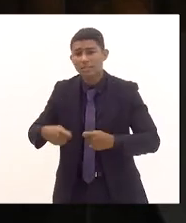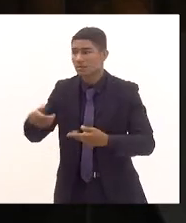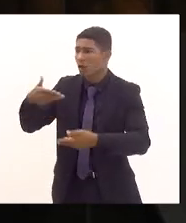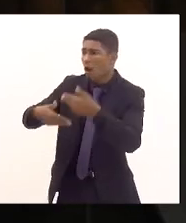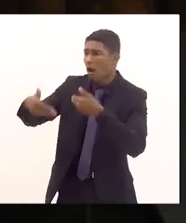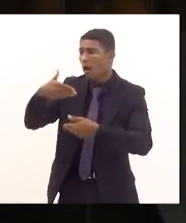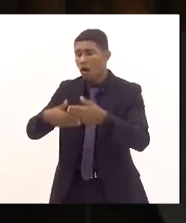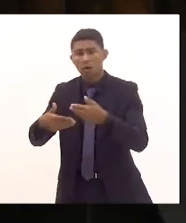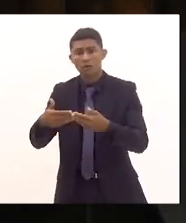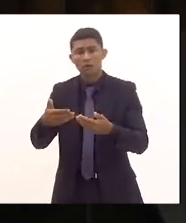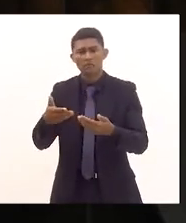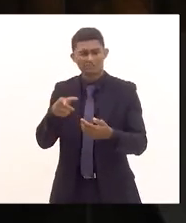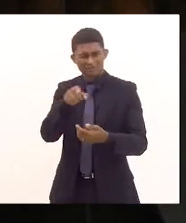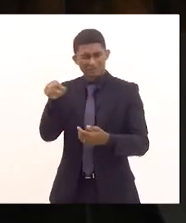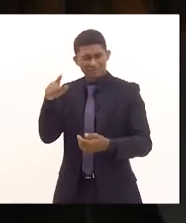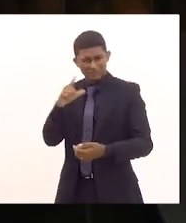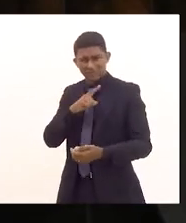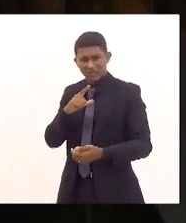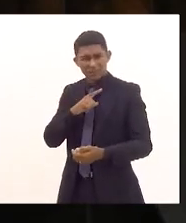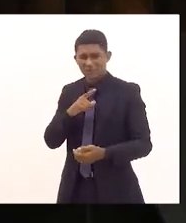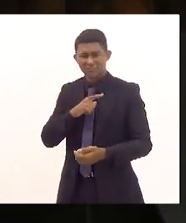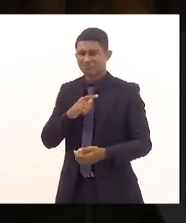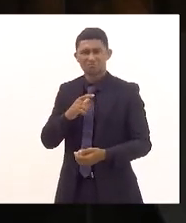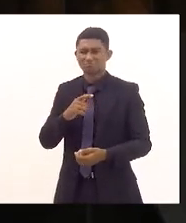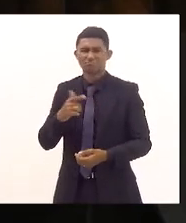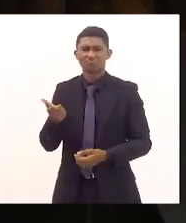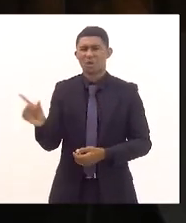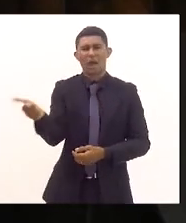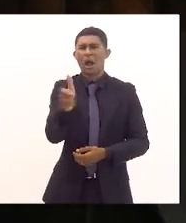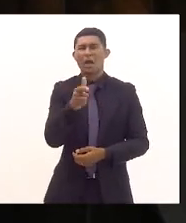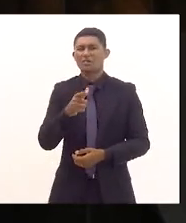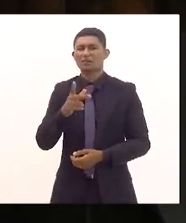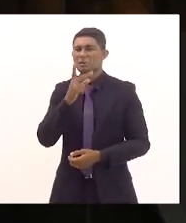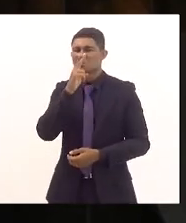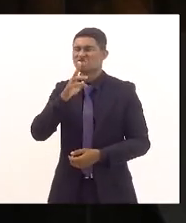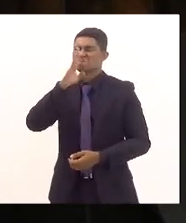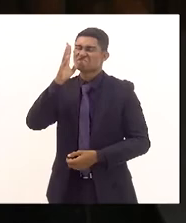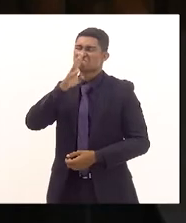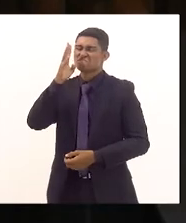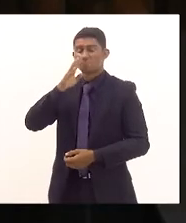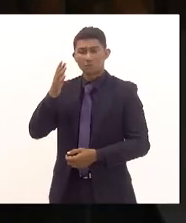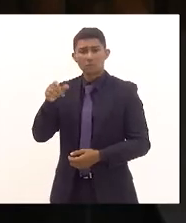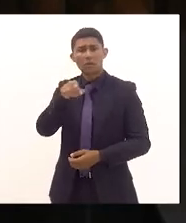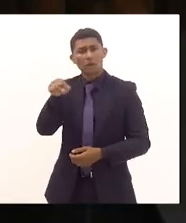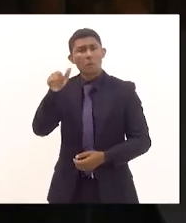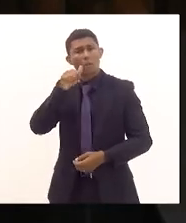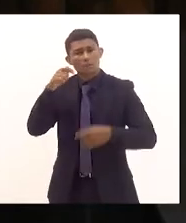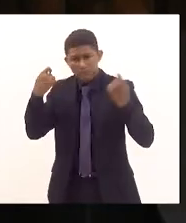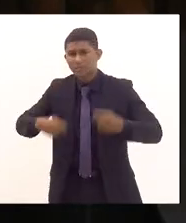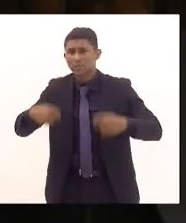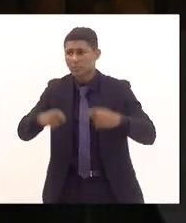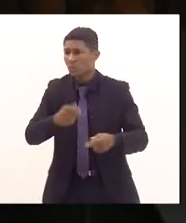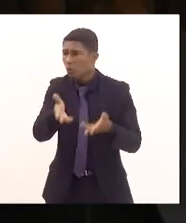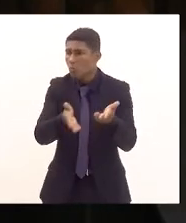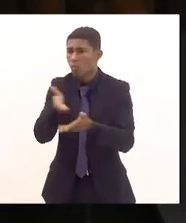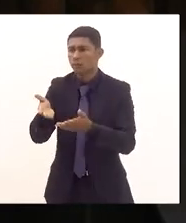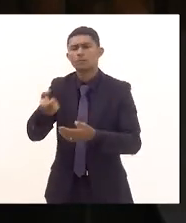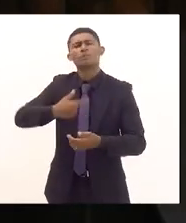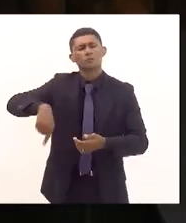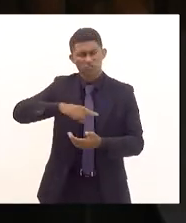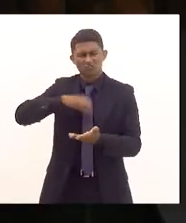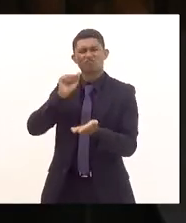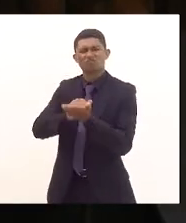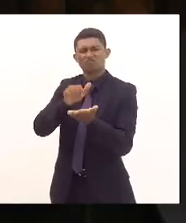são tratados de maneira desumana no momento de tanta vulnerabilidade e necessidade nós vamos